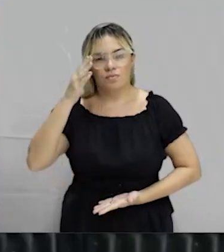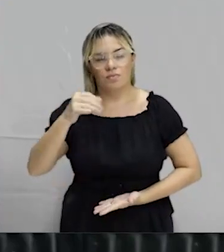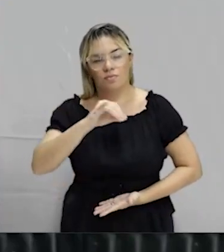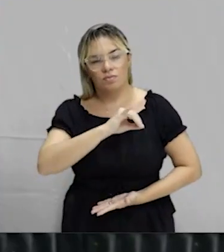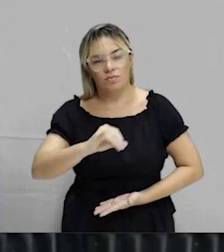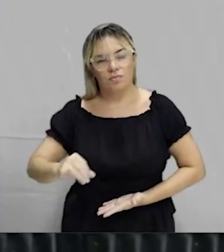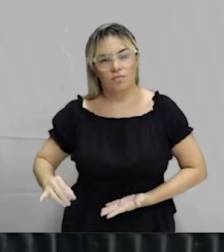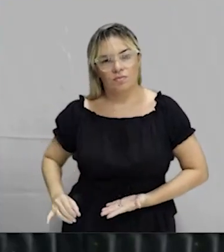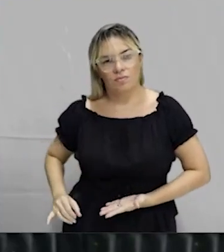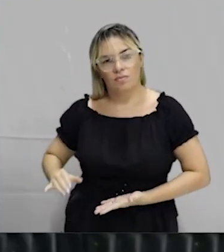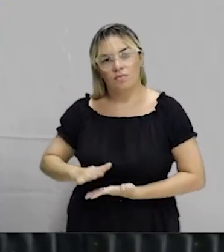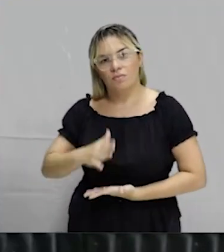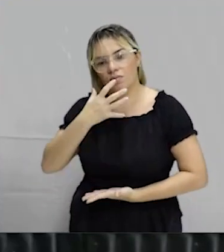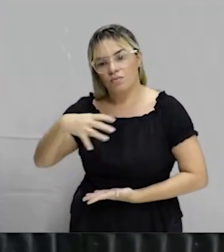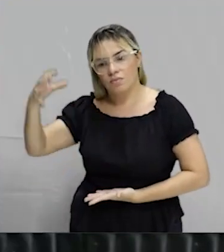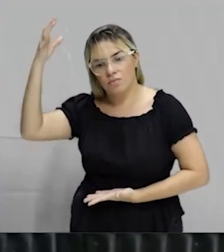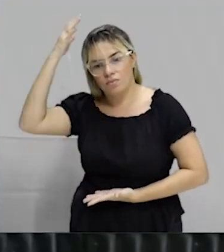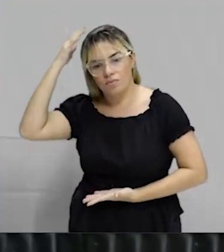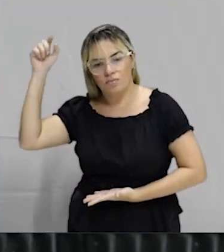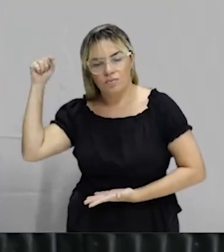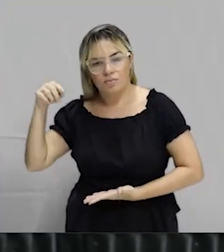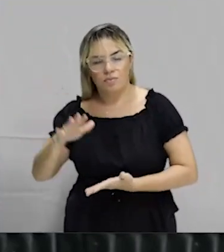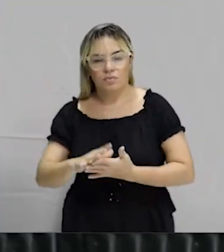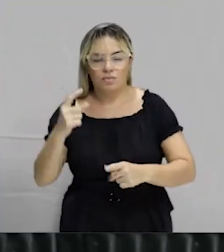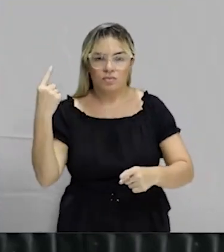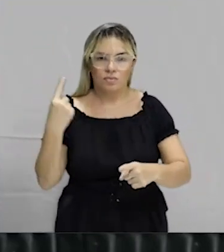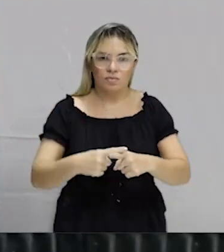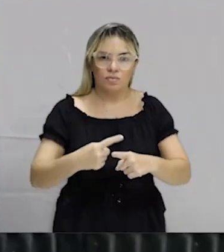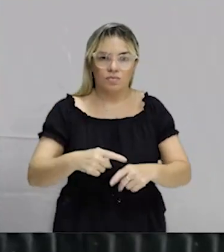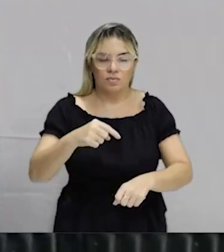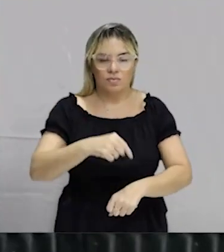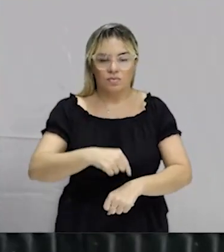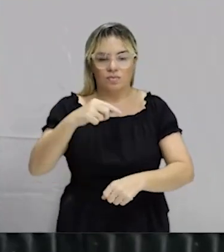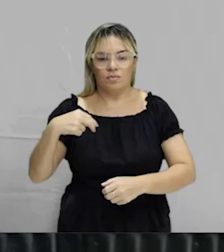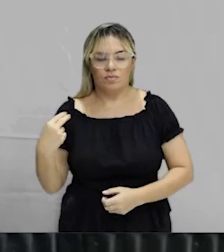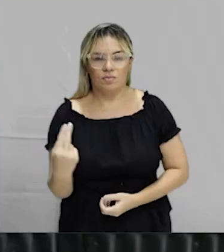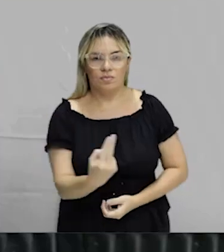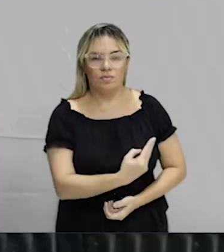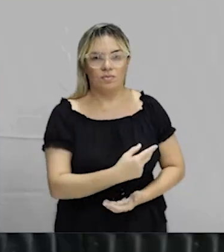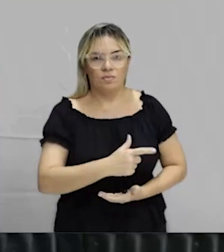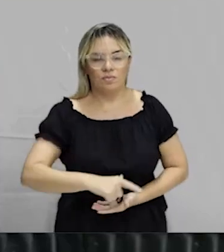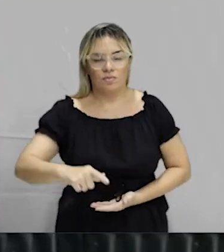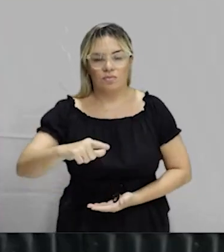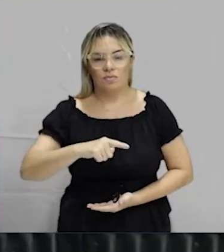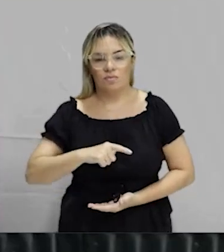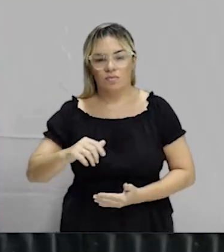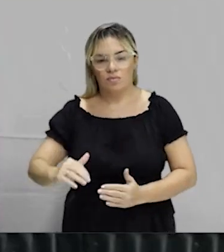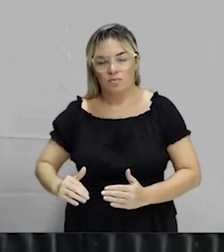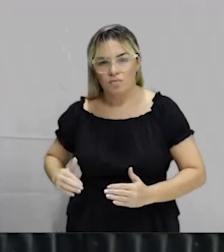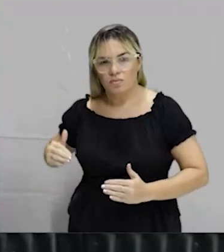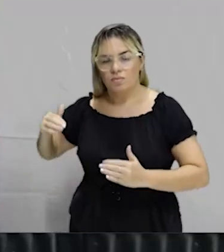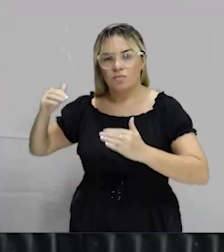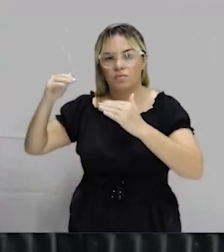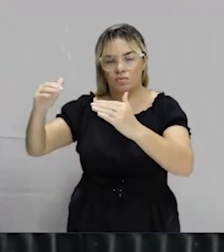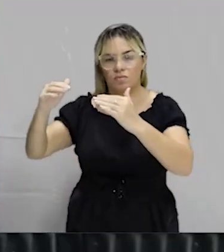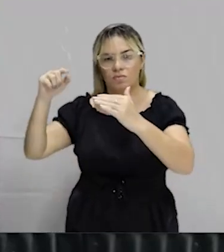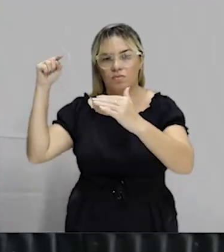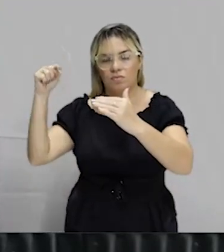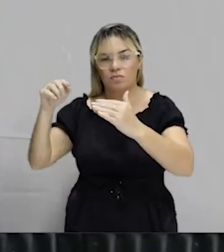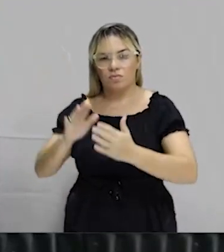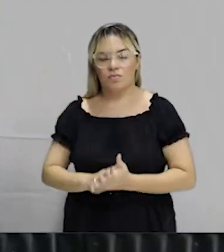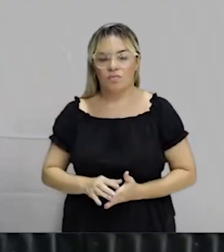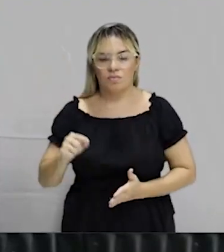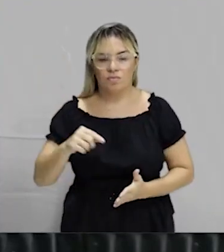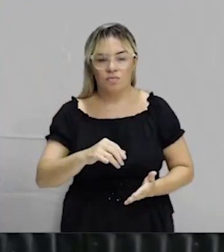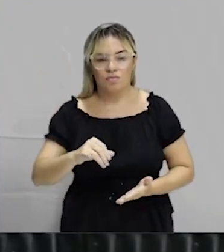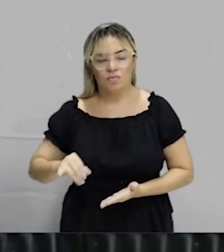imperadores, principalmente por quê? Porque nesse momento que nós teremos o ápice, o apogeu do